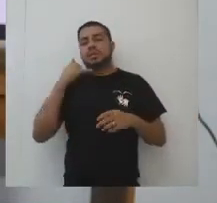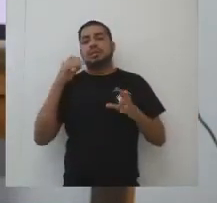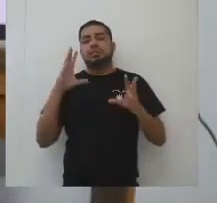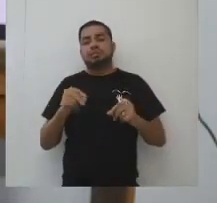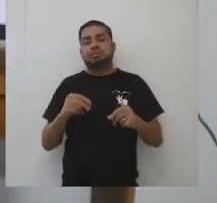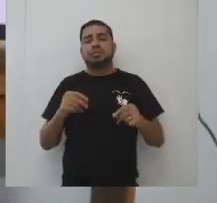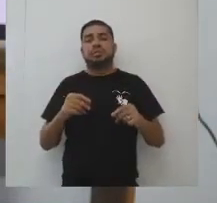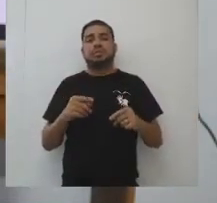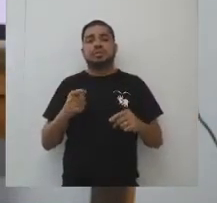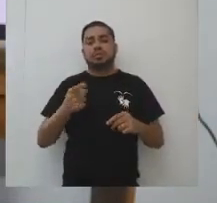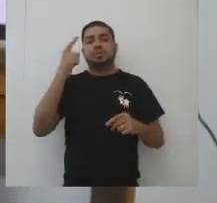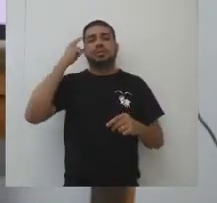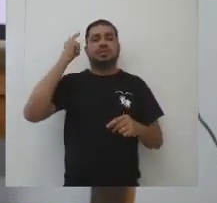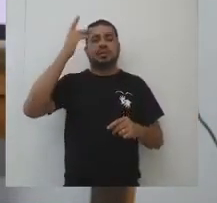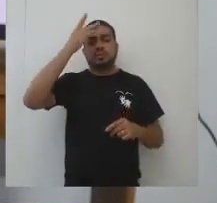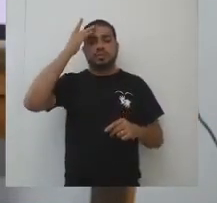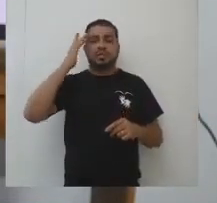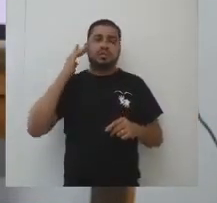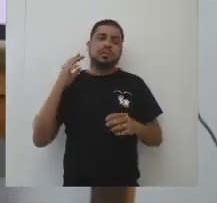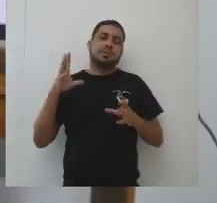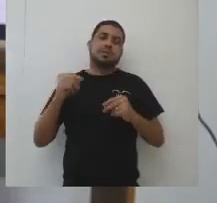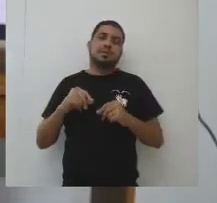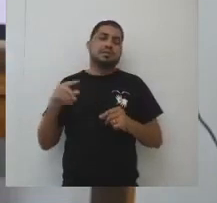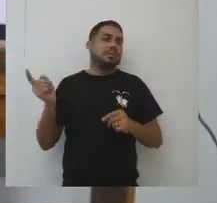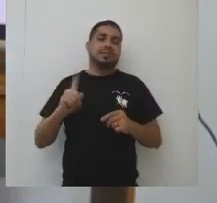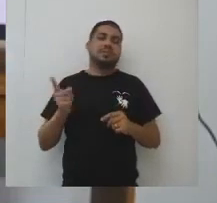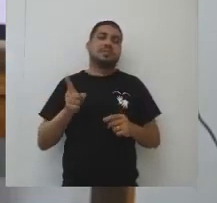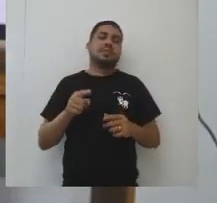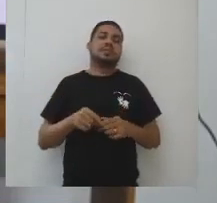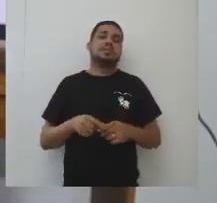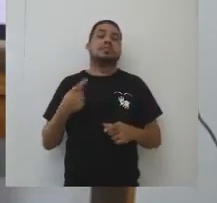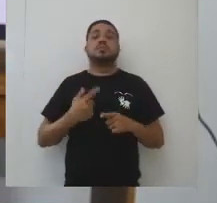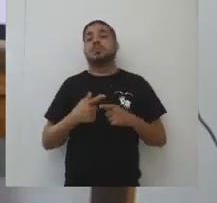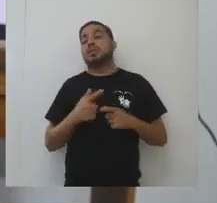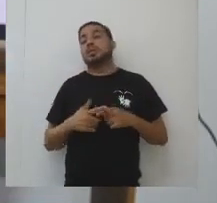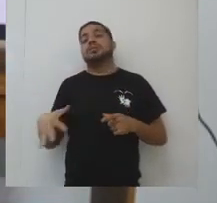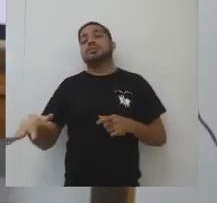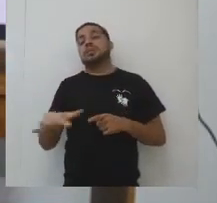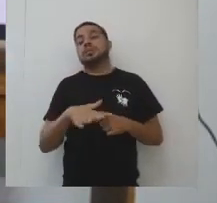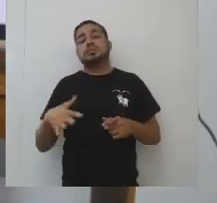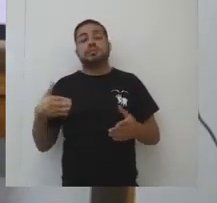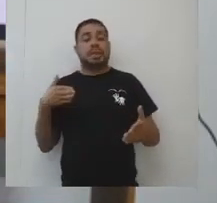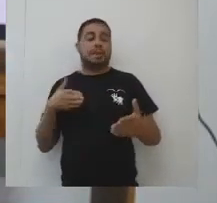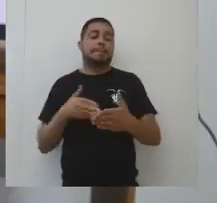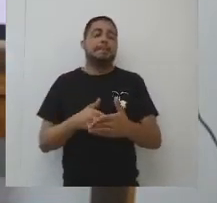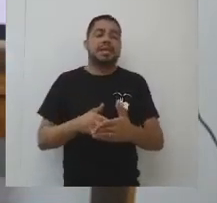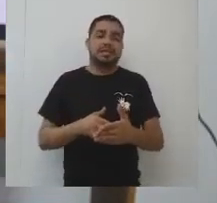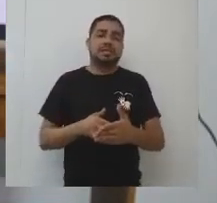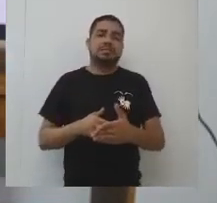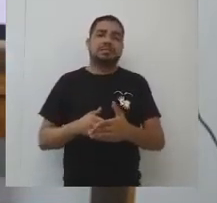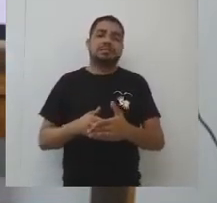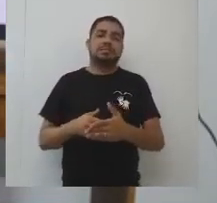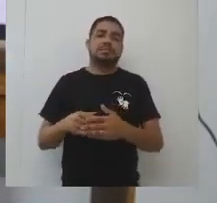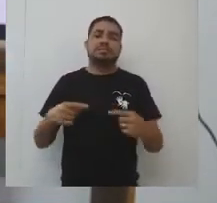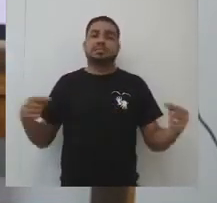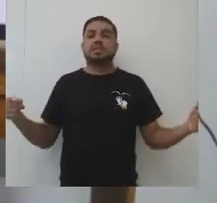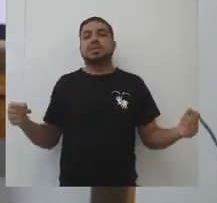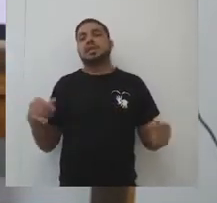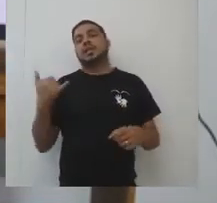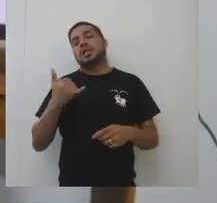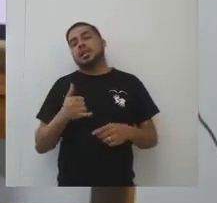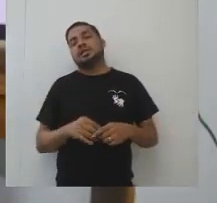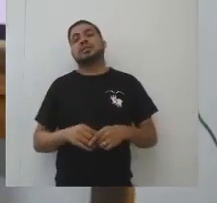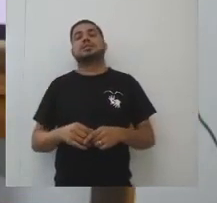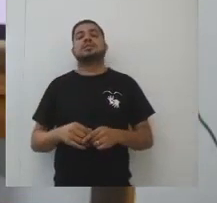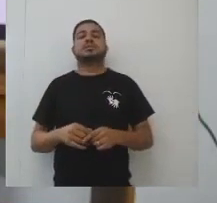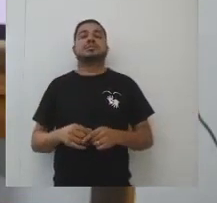pensa que a pessoa desligou do outro lado na sua cara, mas não foi isso. É porque o campo impediu a passagem das correntes elétricas,